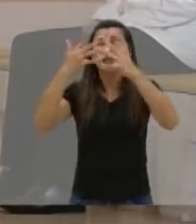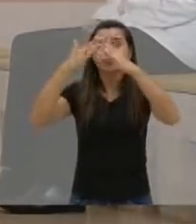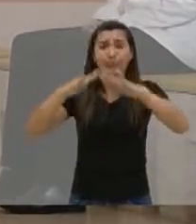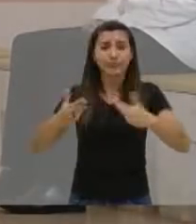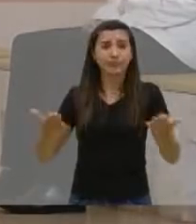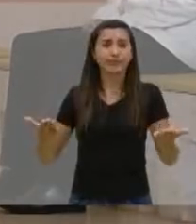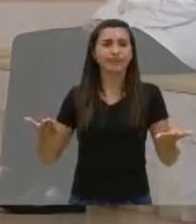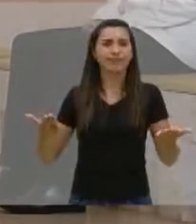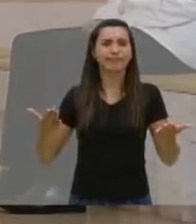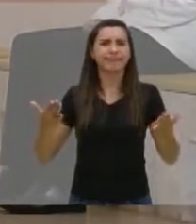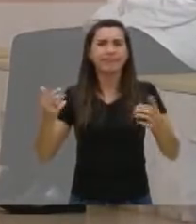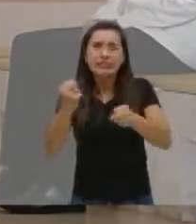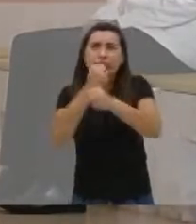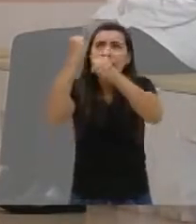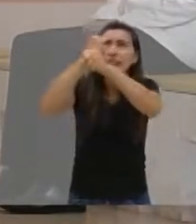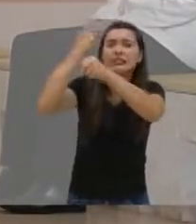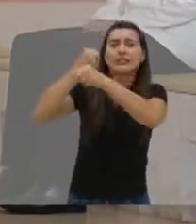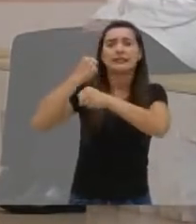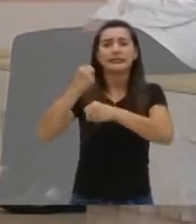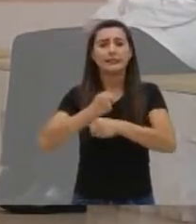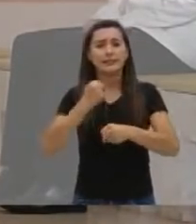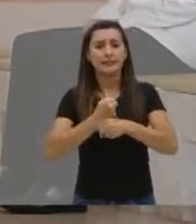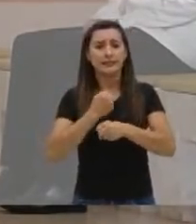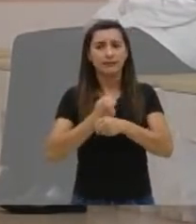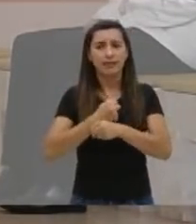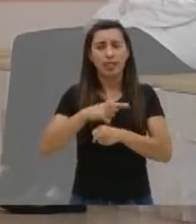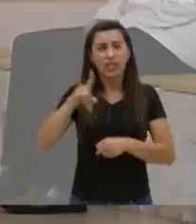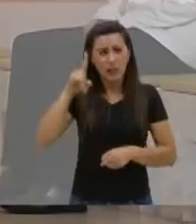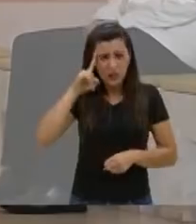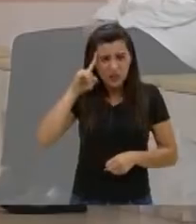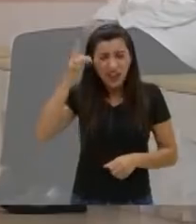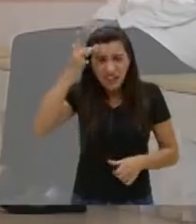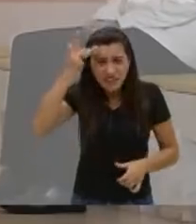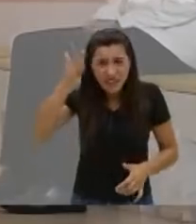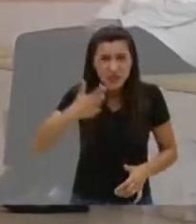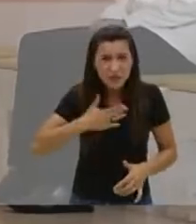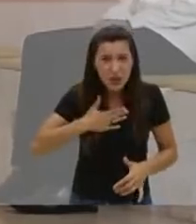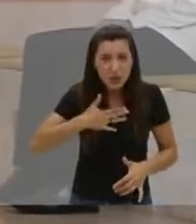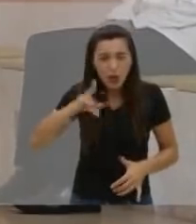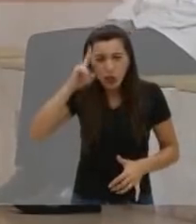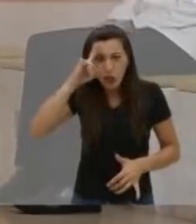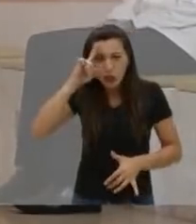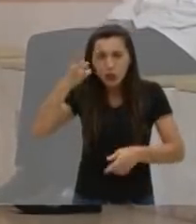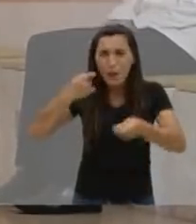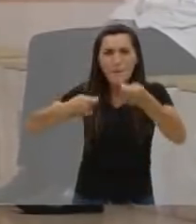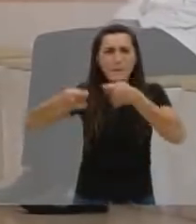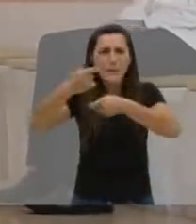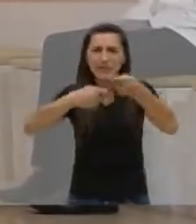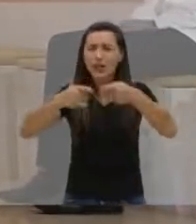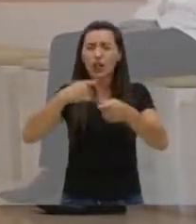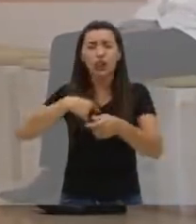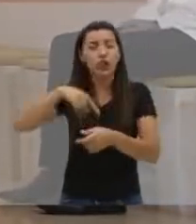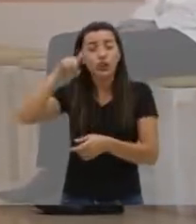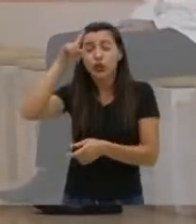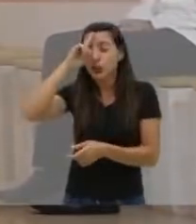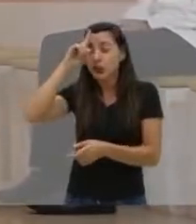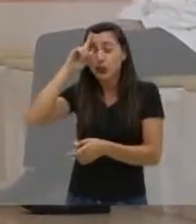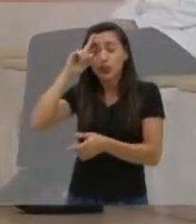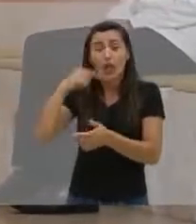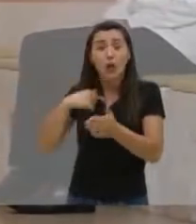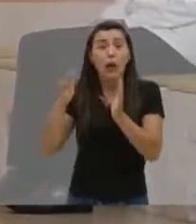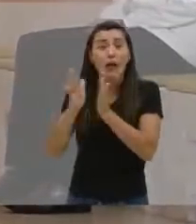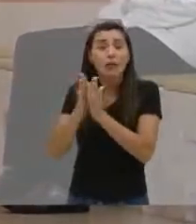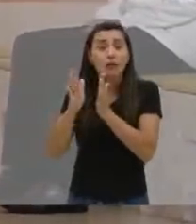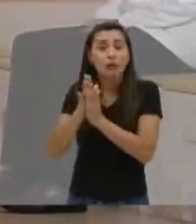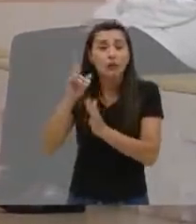uma obra a ser mantida, de receber todo dia. Você acha que é fácil para mim todo dia? Nunca rezei tanta missa de sétimo